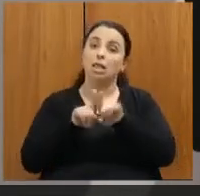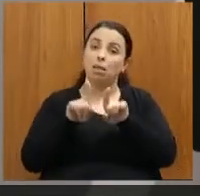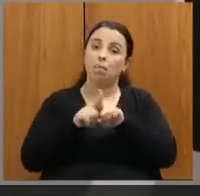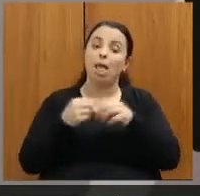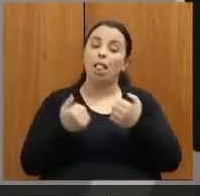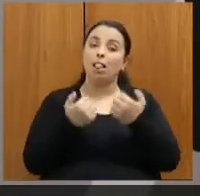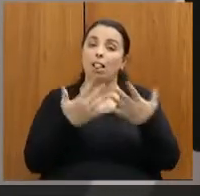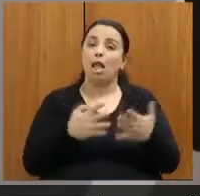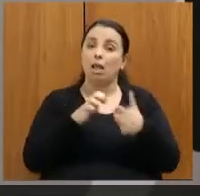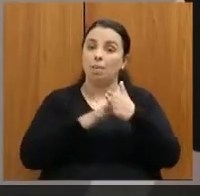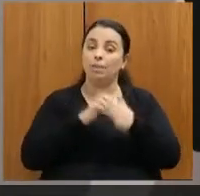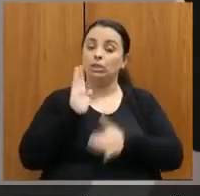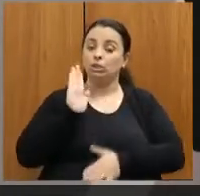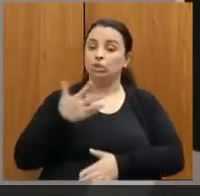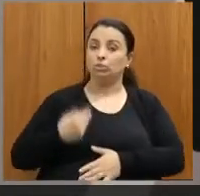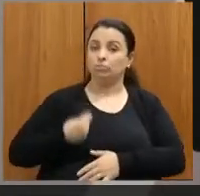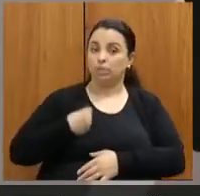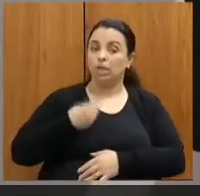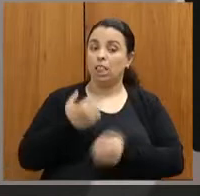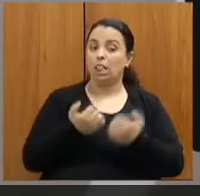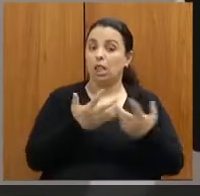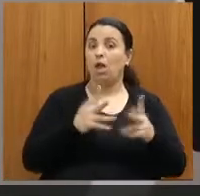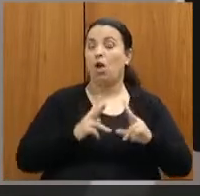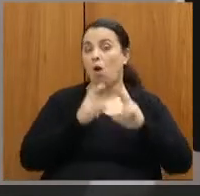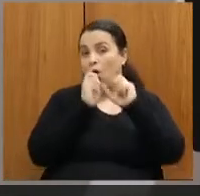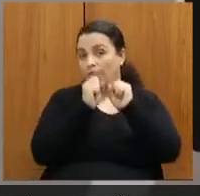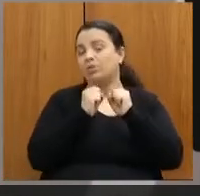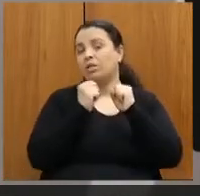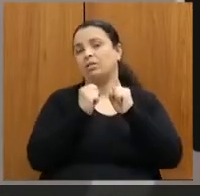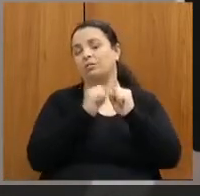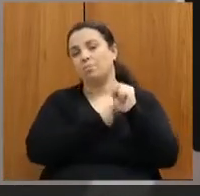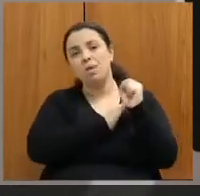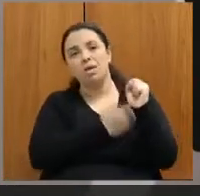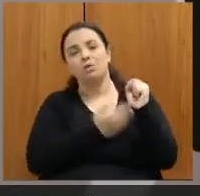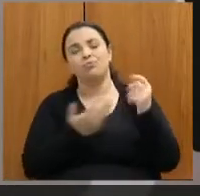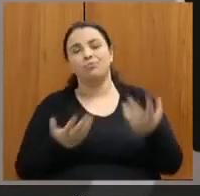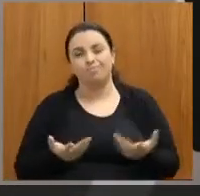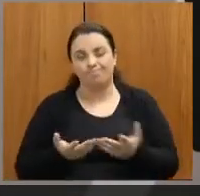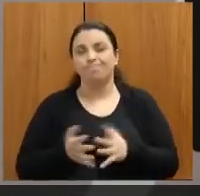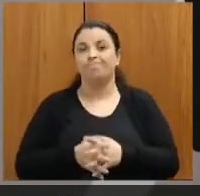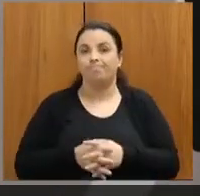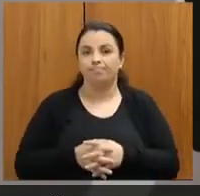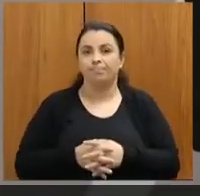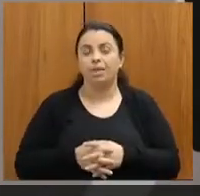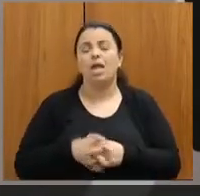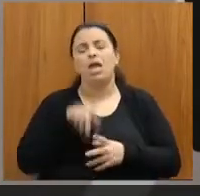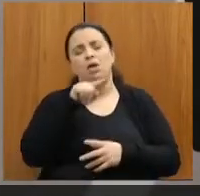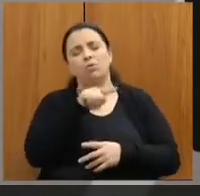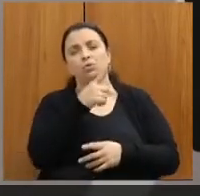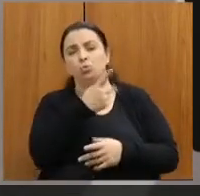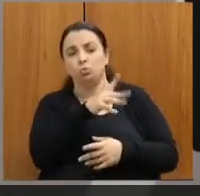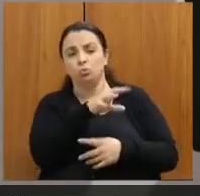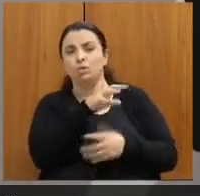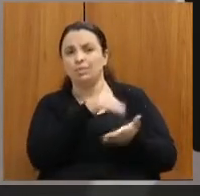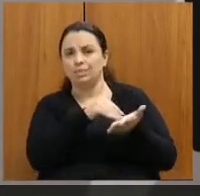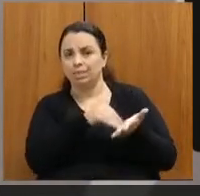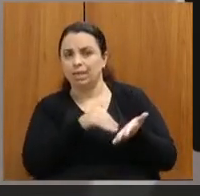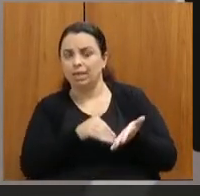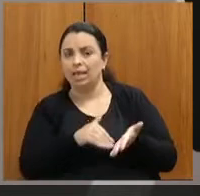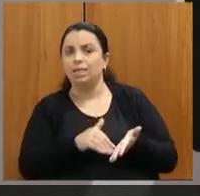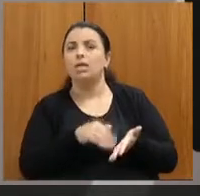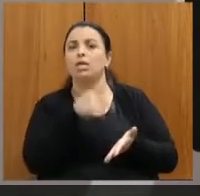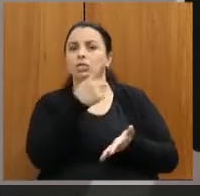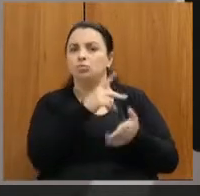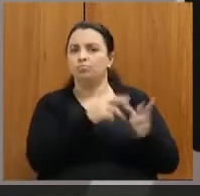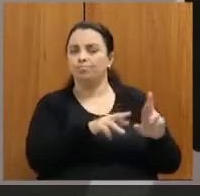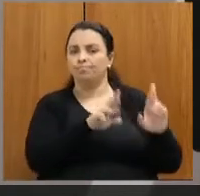disso tem sido tão grande no governo Romeu Zema E aí não secretário sobre a sua pasta e que onde